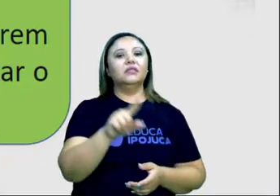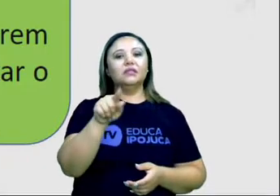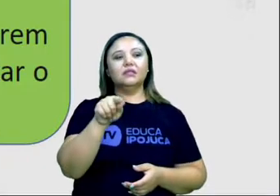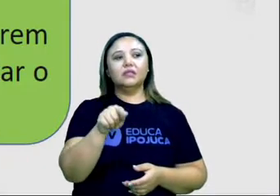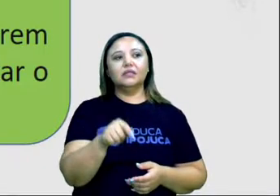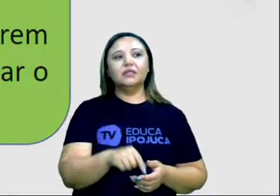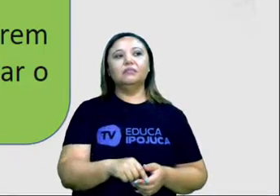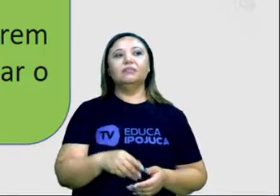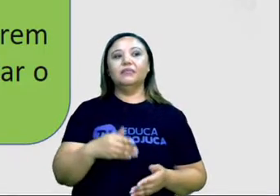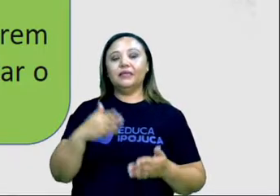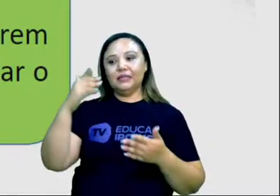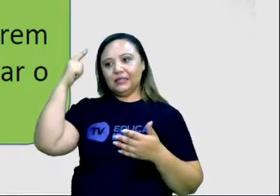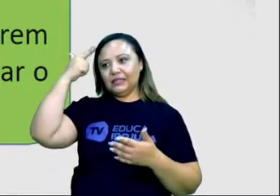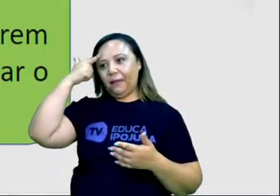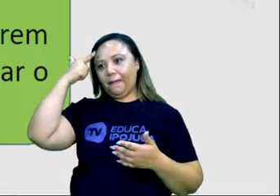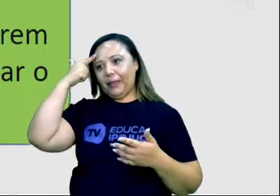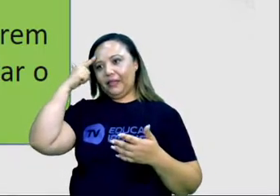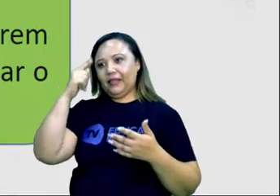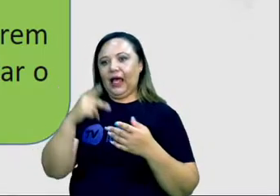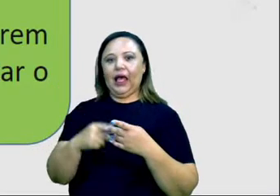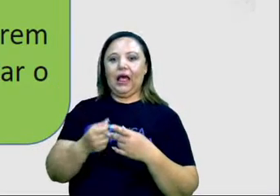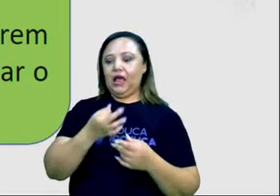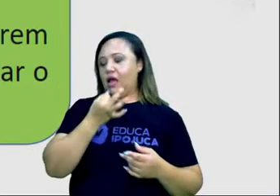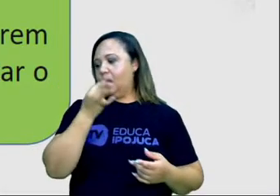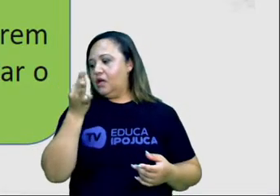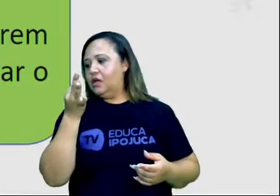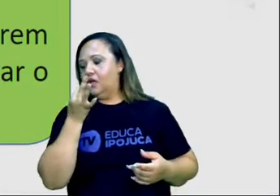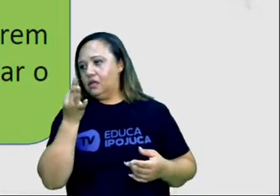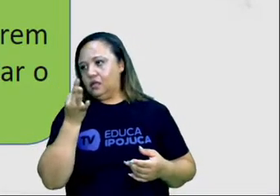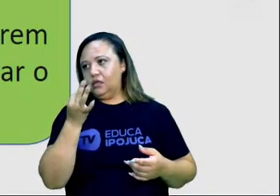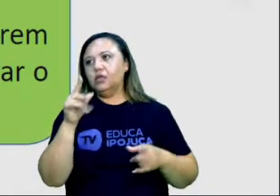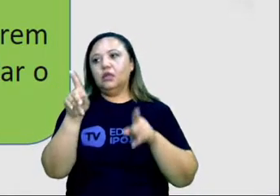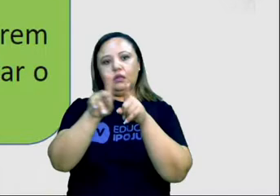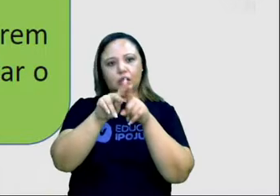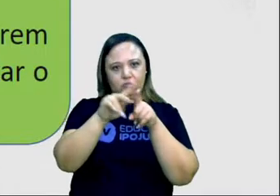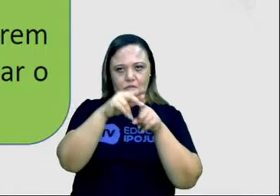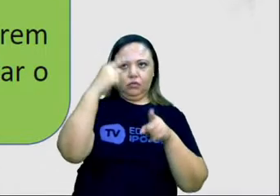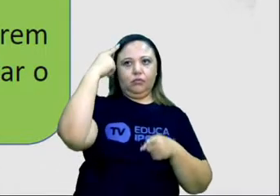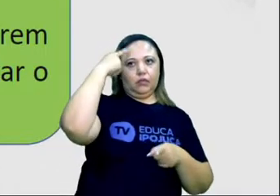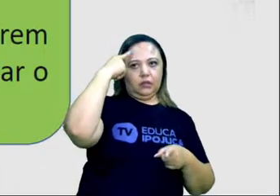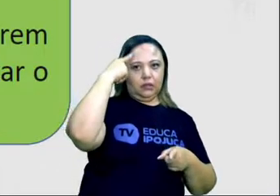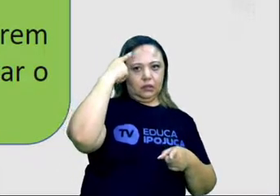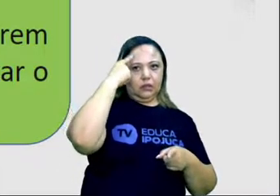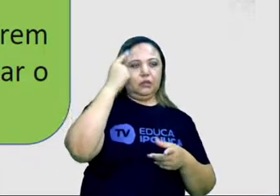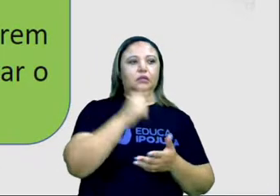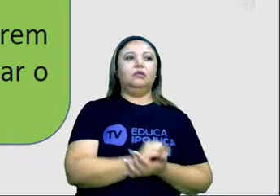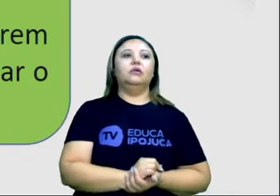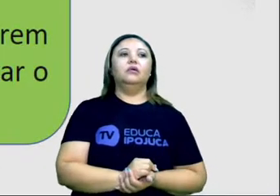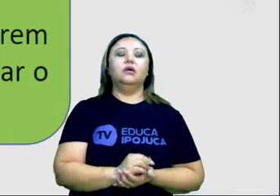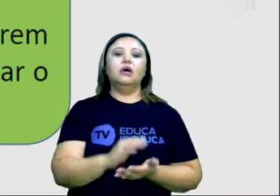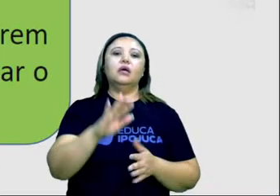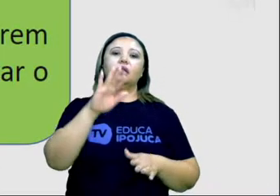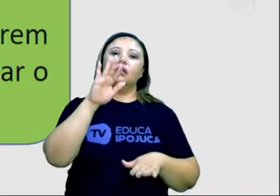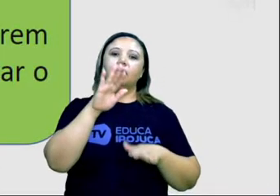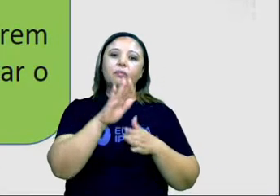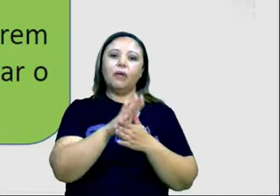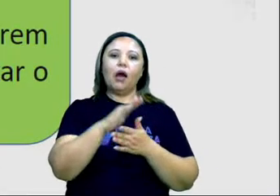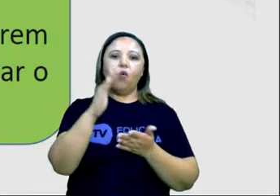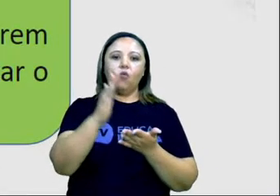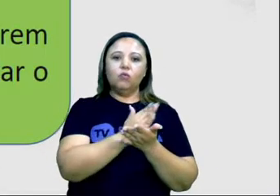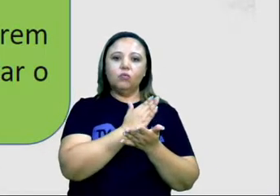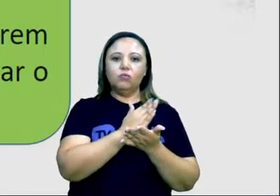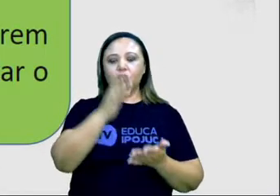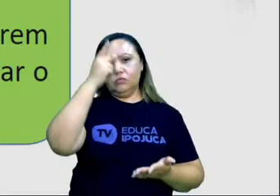formas incorretas de pensar. Às vezes é a má interpretação. Contudo, mesmo pessoas